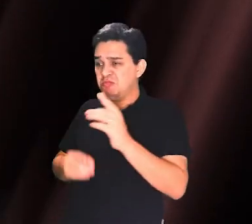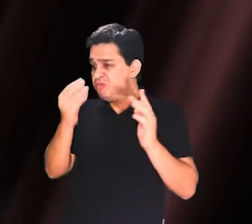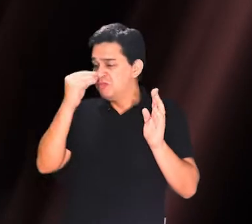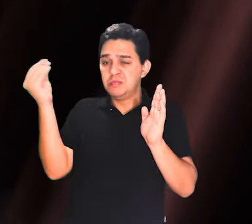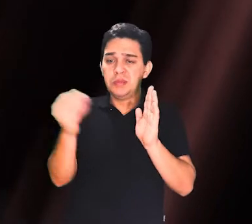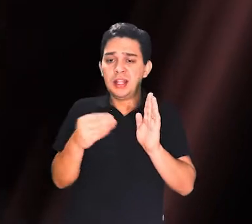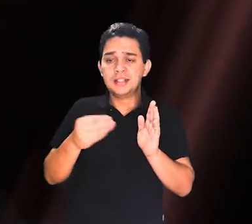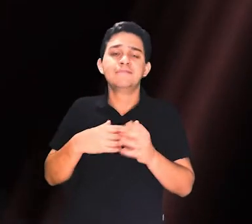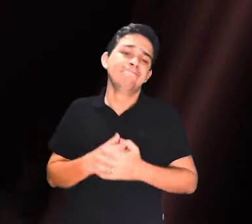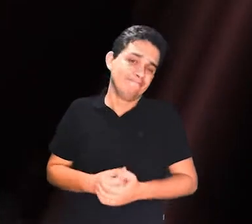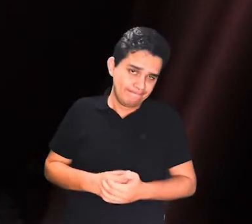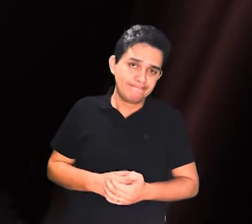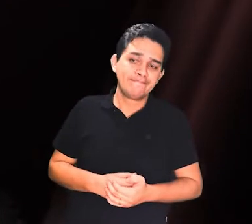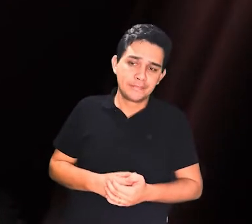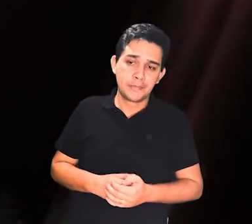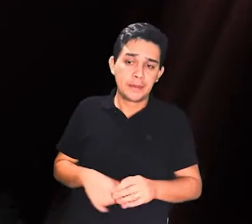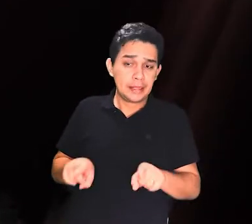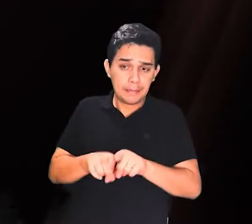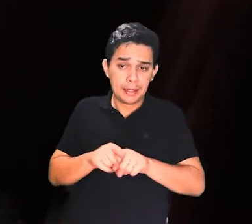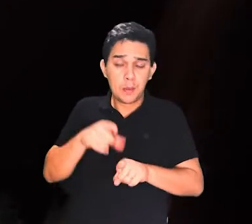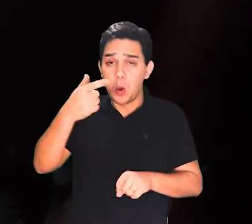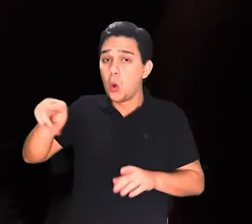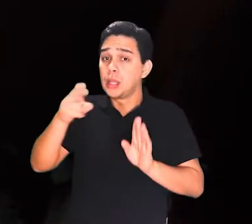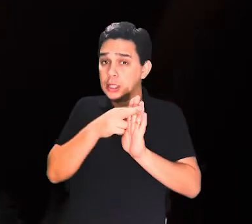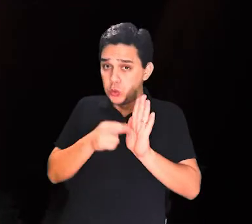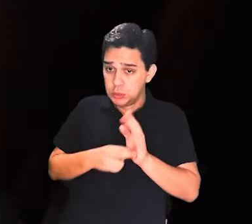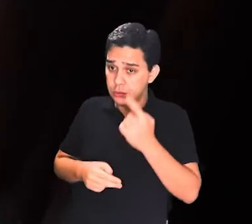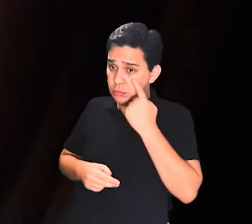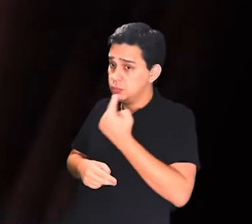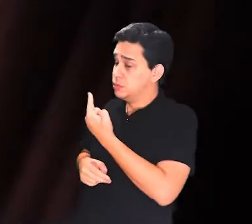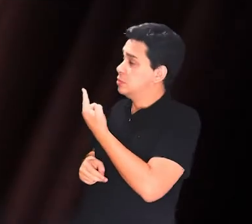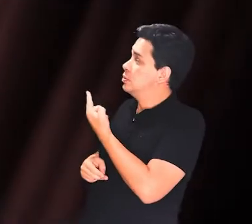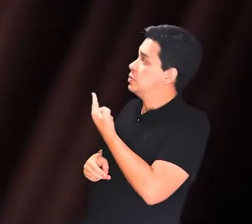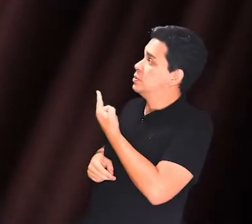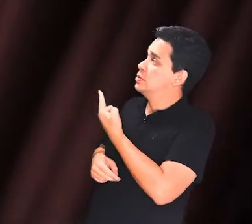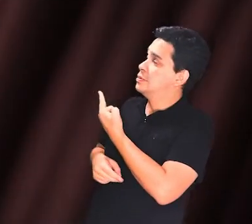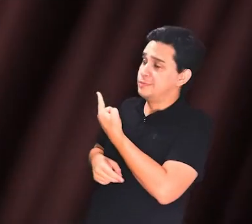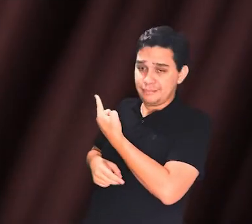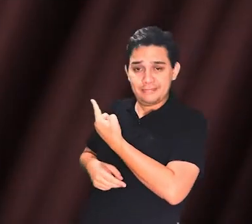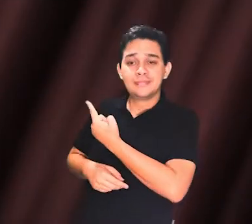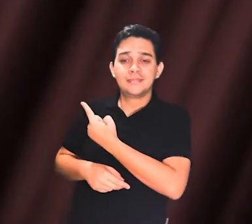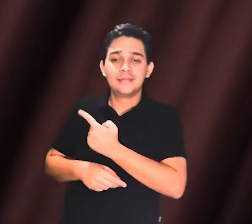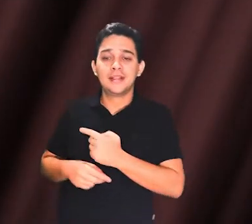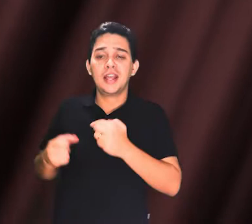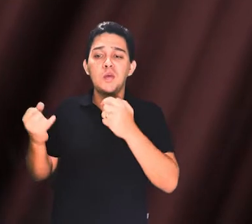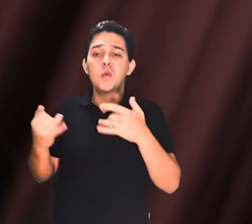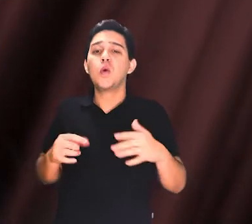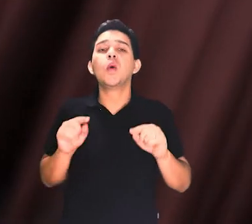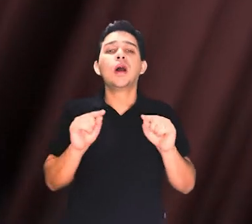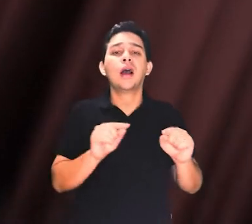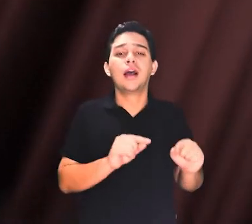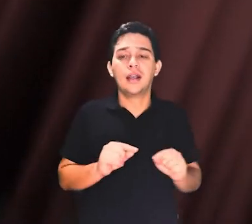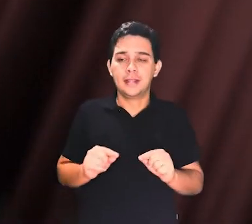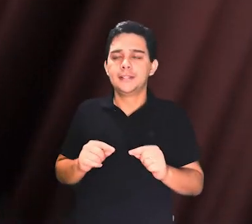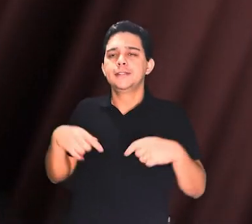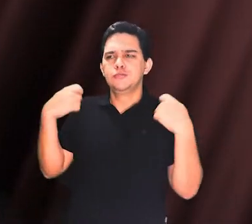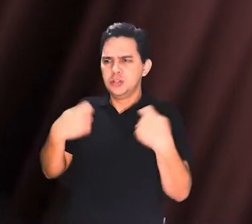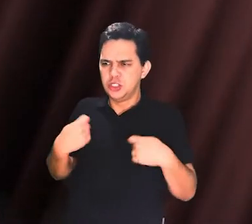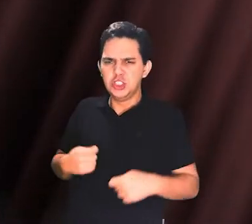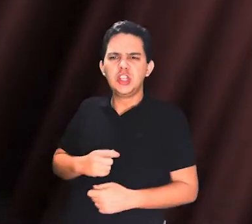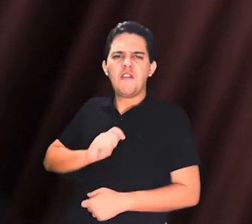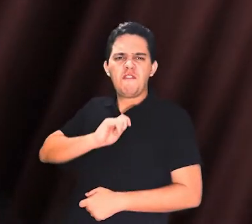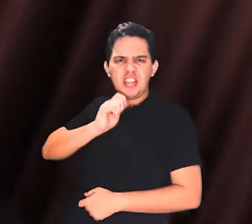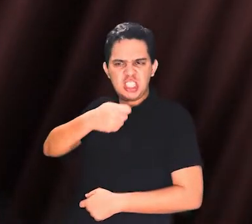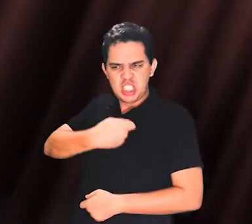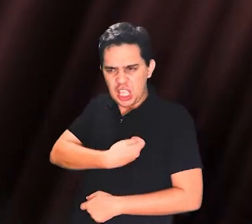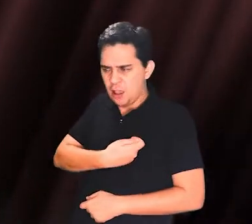a 2228 de 2021, que é bem importante, versando sobre a obrigatoriedade da fiscalização dessas instituições